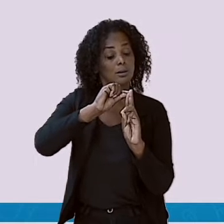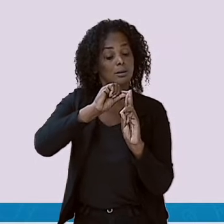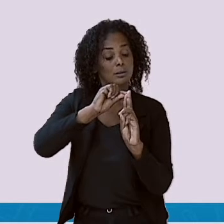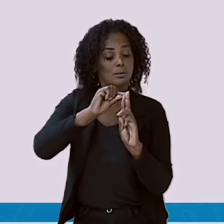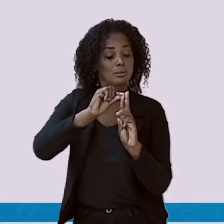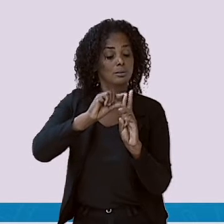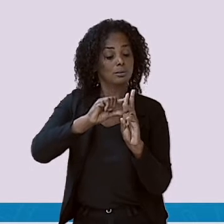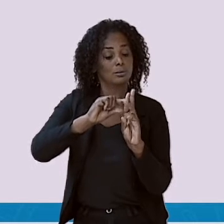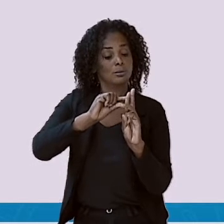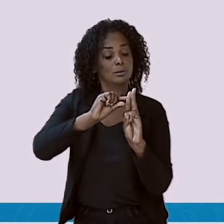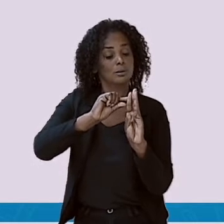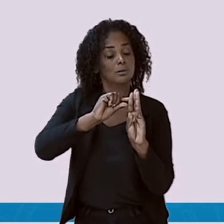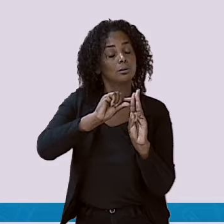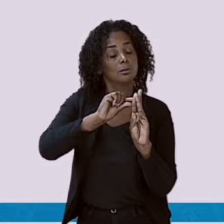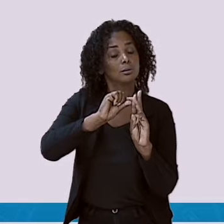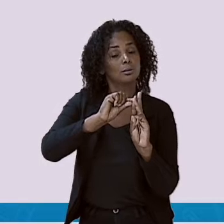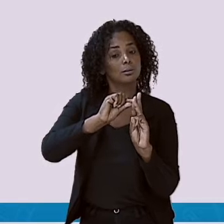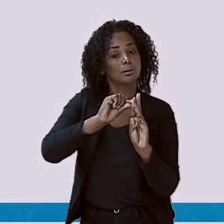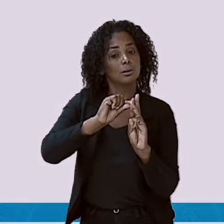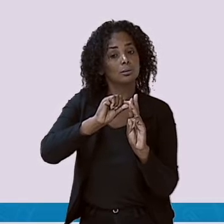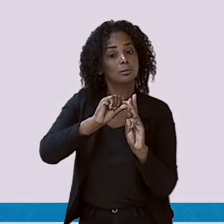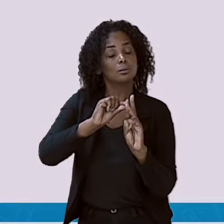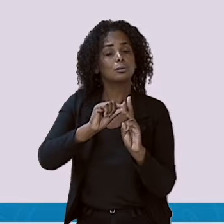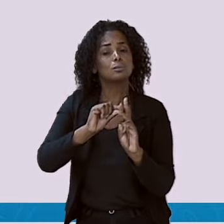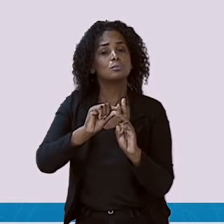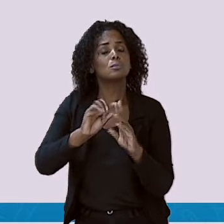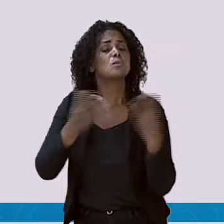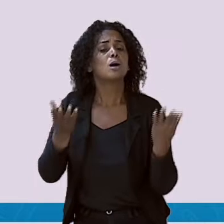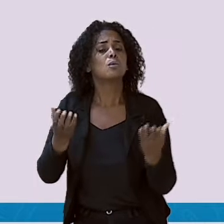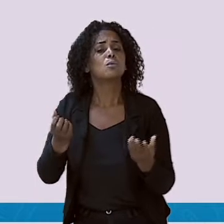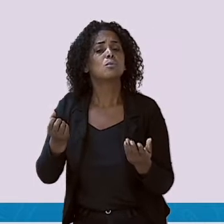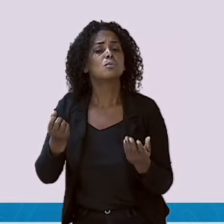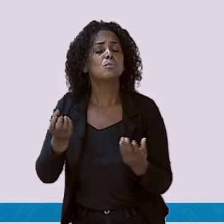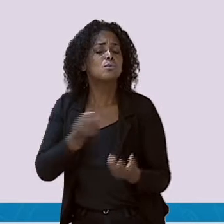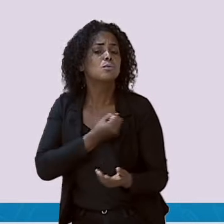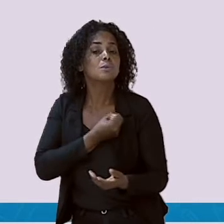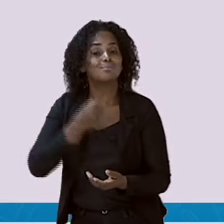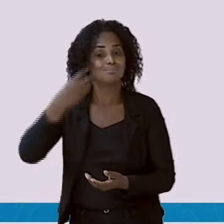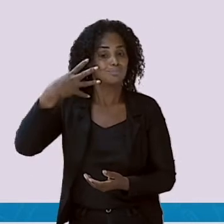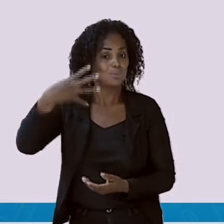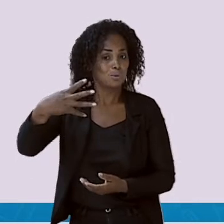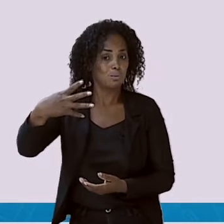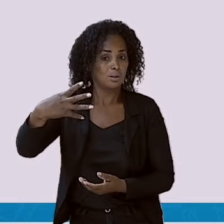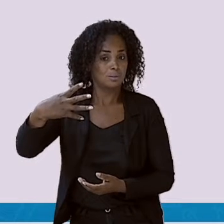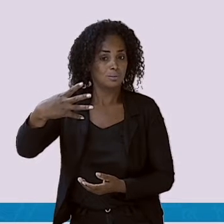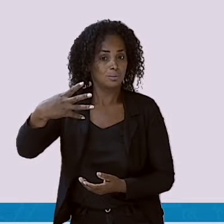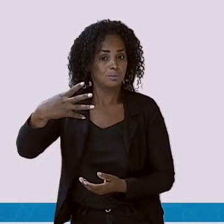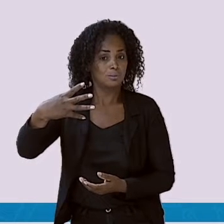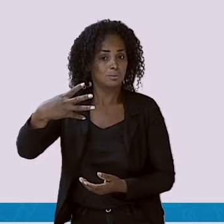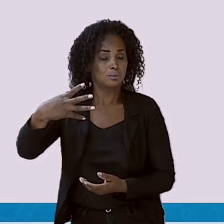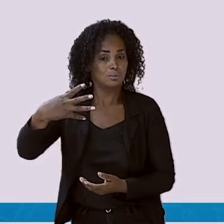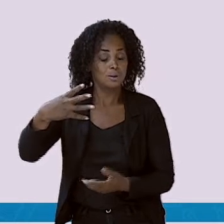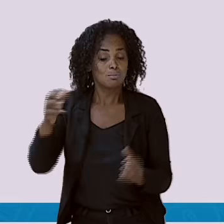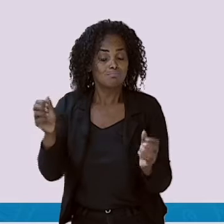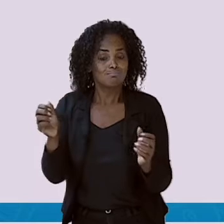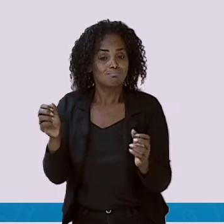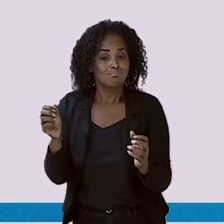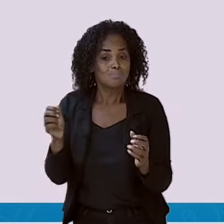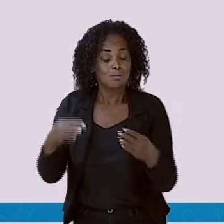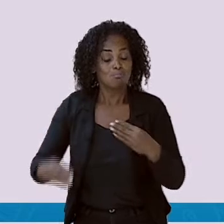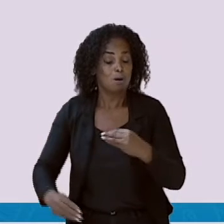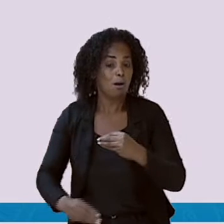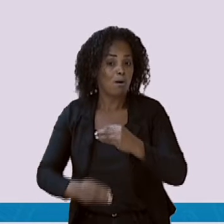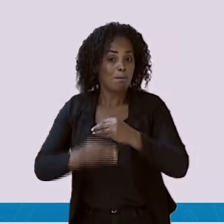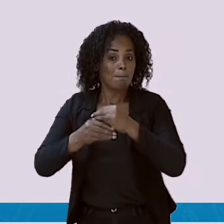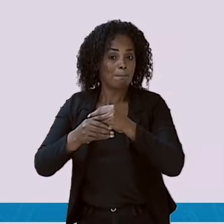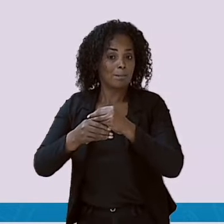número 4. E aí eu arredondo a minha centena. Mas ela vai